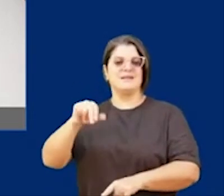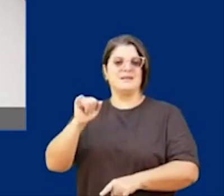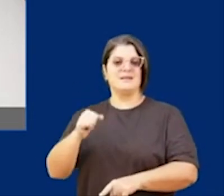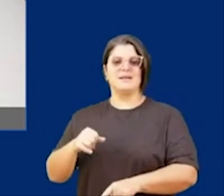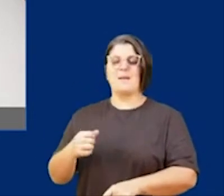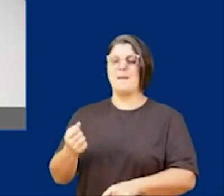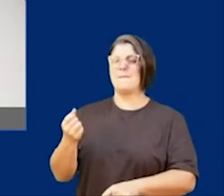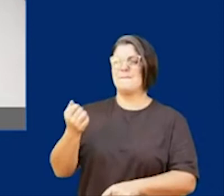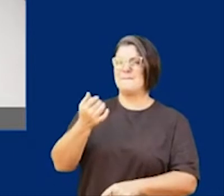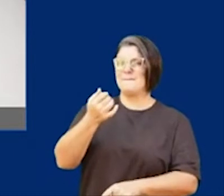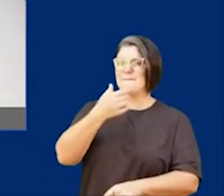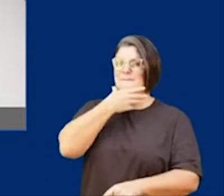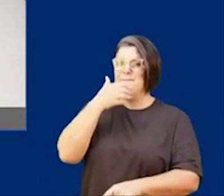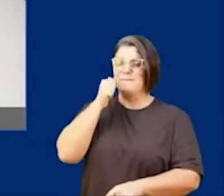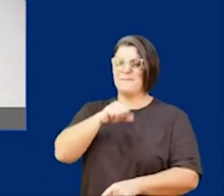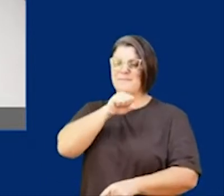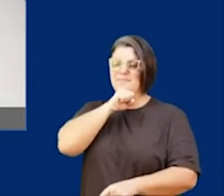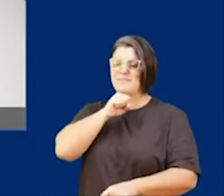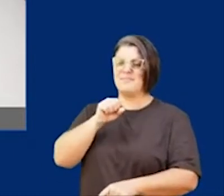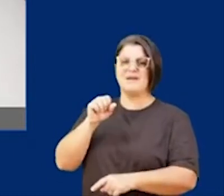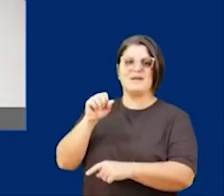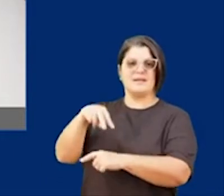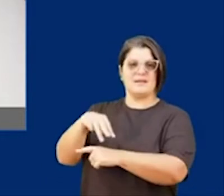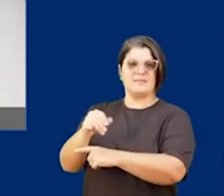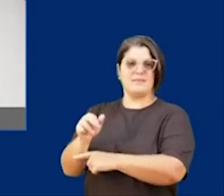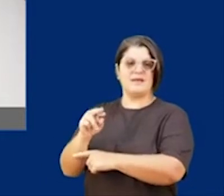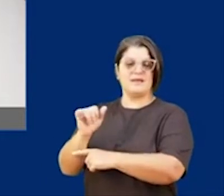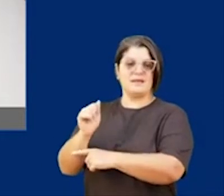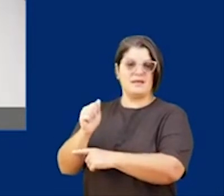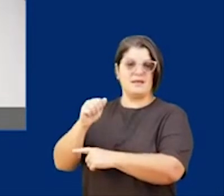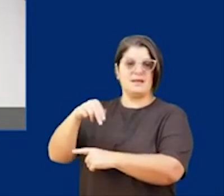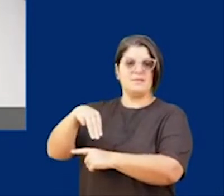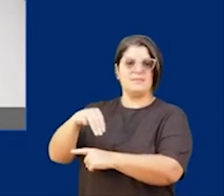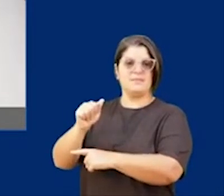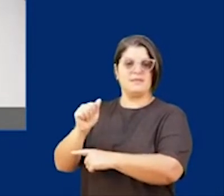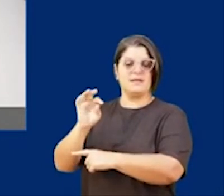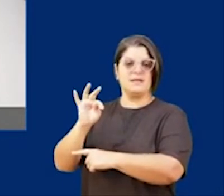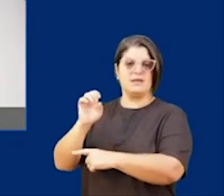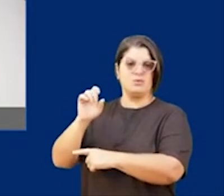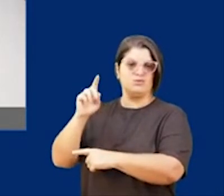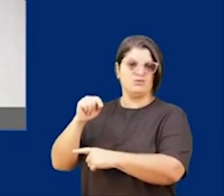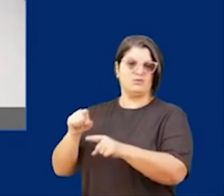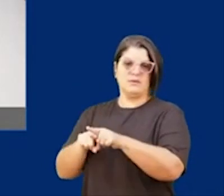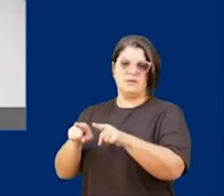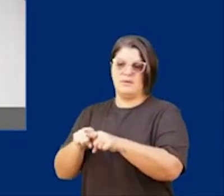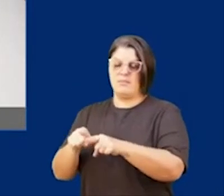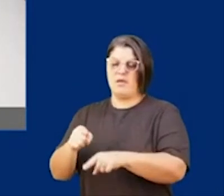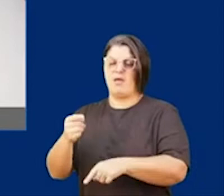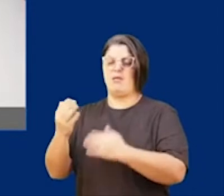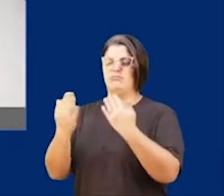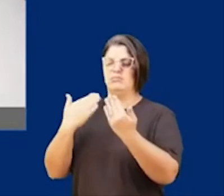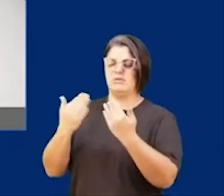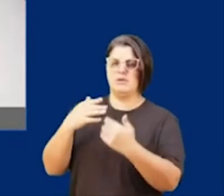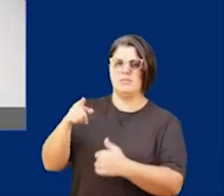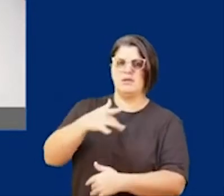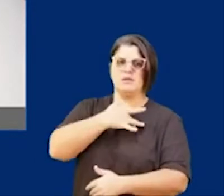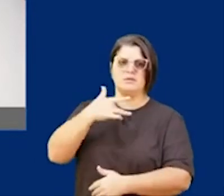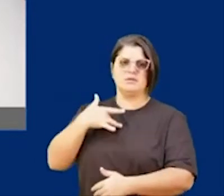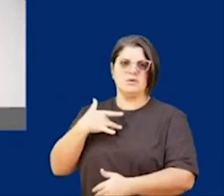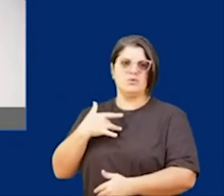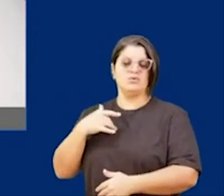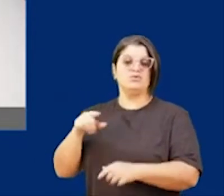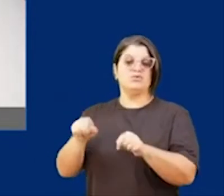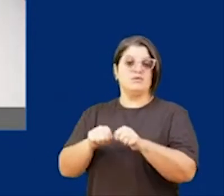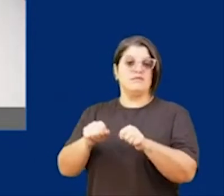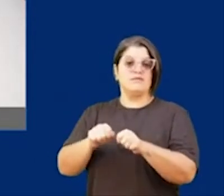Mateus, de 18 anos, e Maria Flor, de 6, doula-terapeuta em saúde da mulher, realizadora do projeto Mãe na